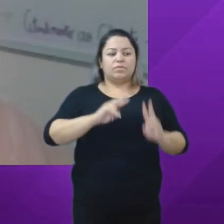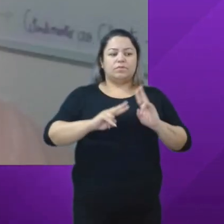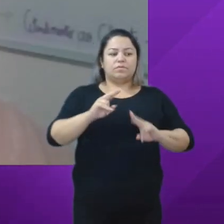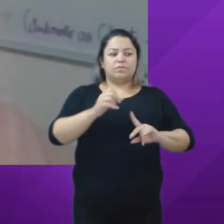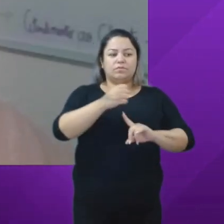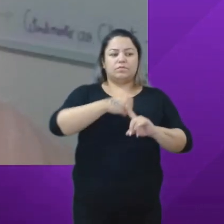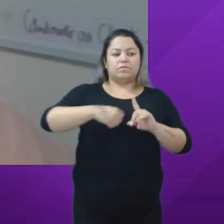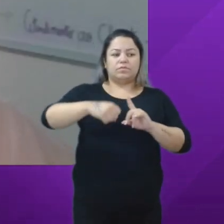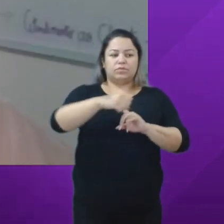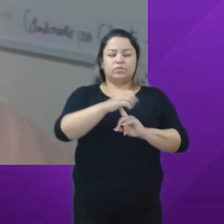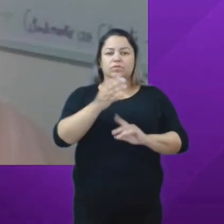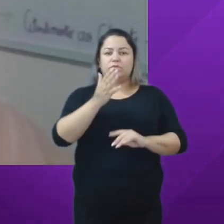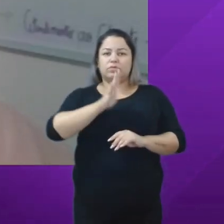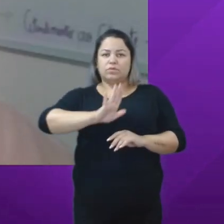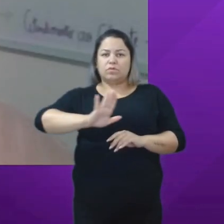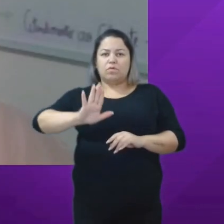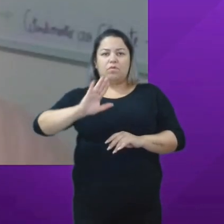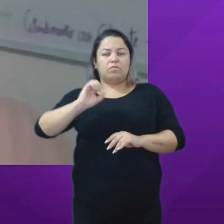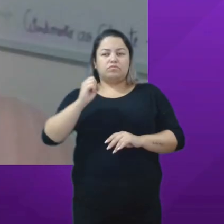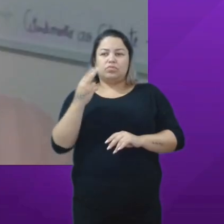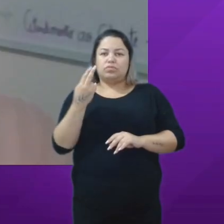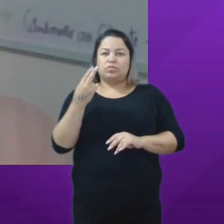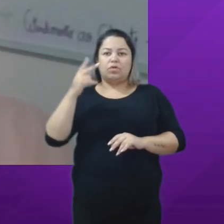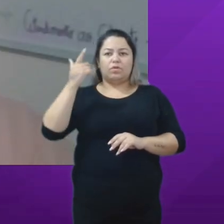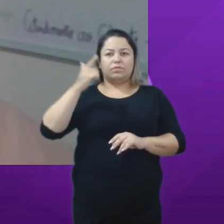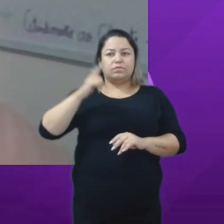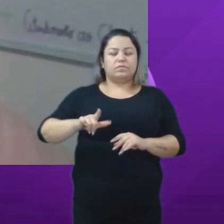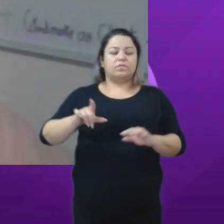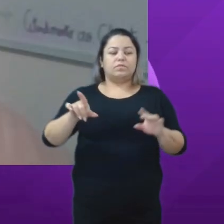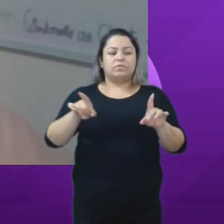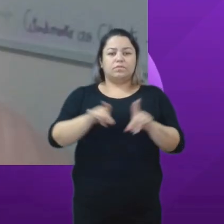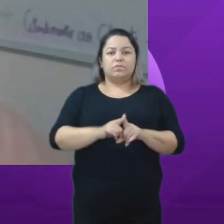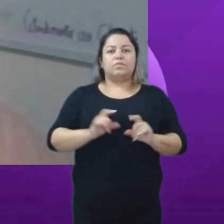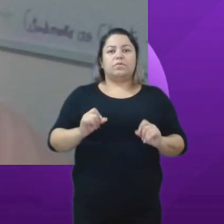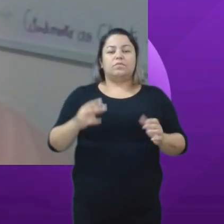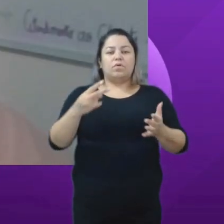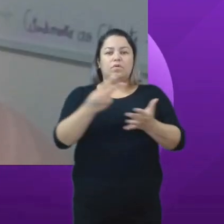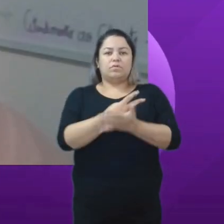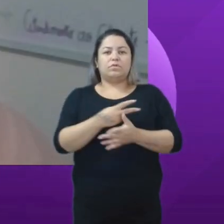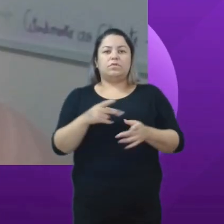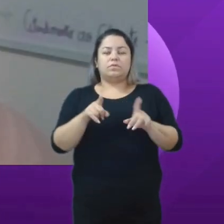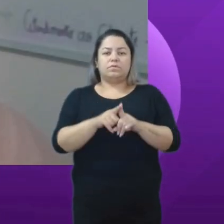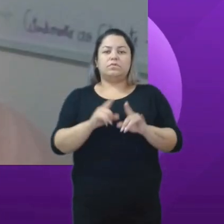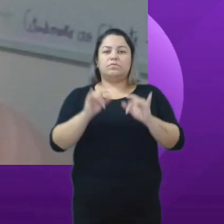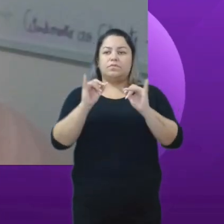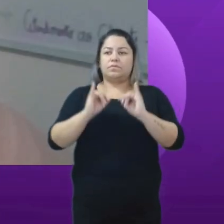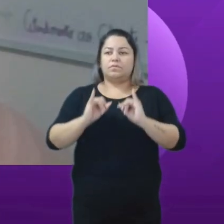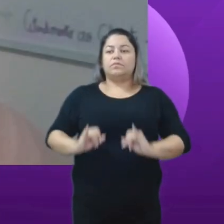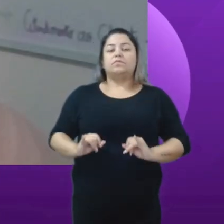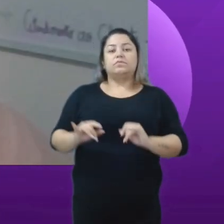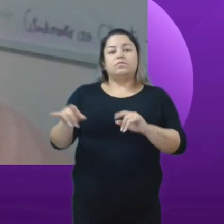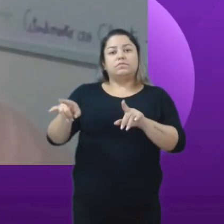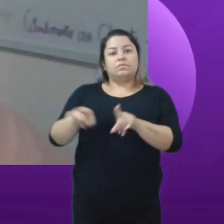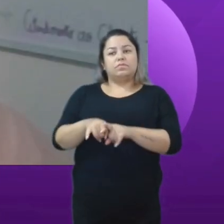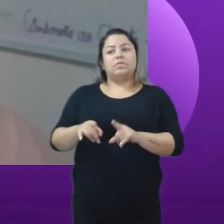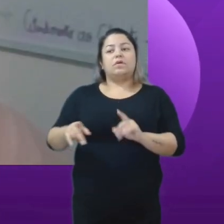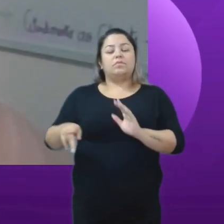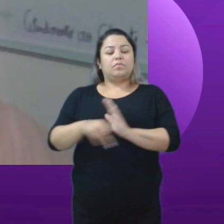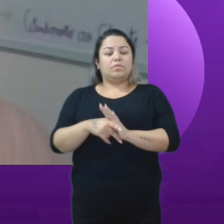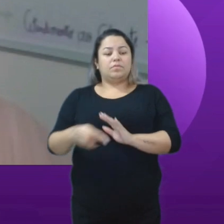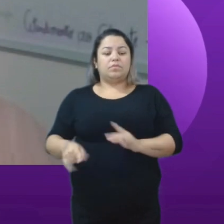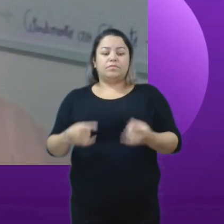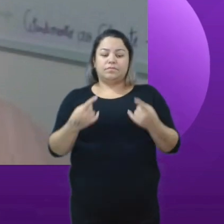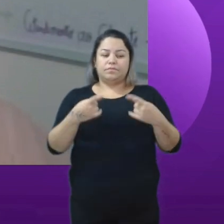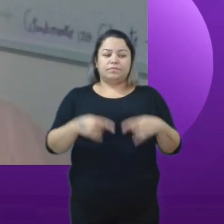seu candidato ou de opositores ali, que acabam repercutindo um pouco da imagem mesmo daquele político, daquela